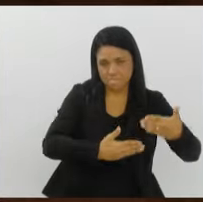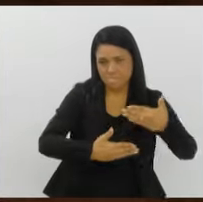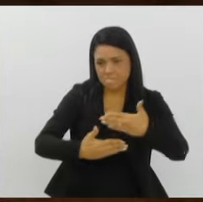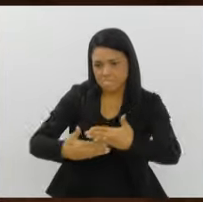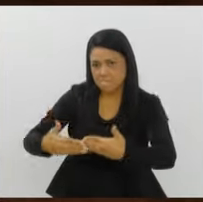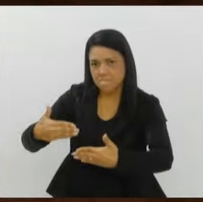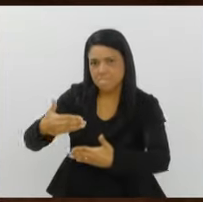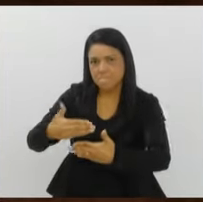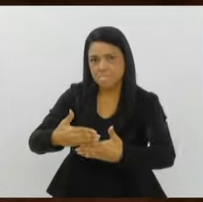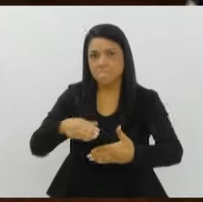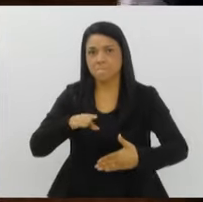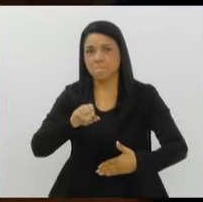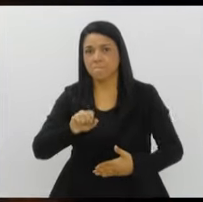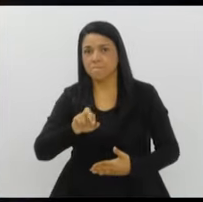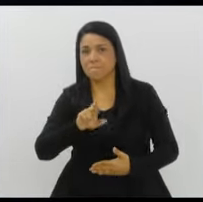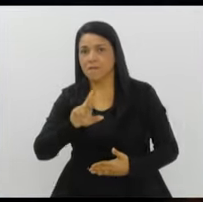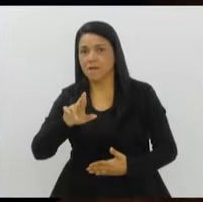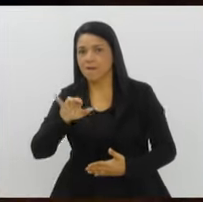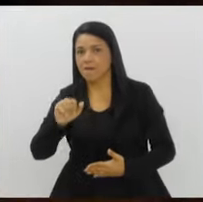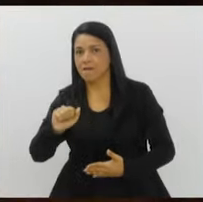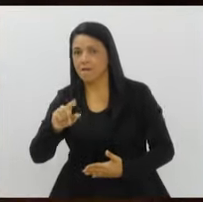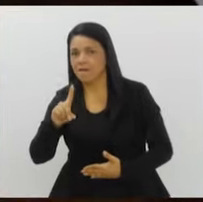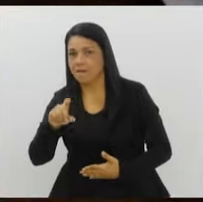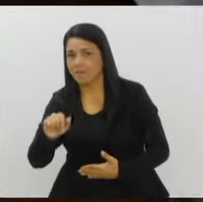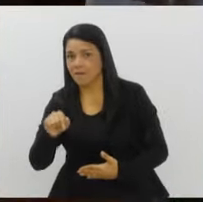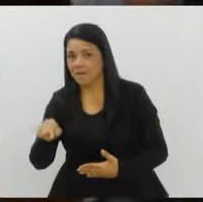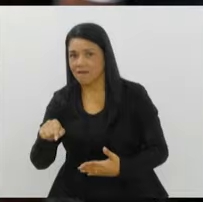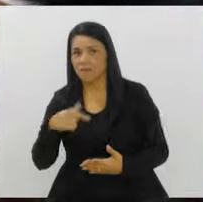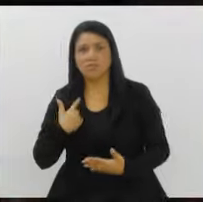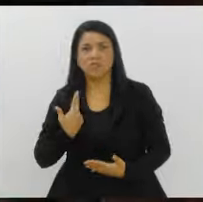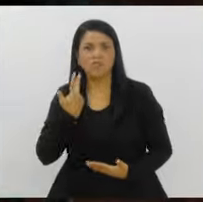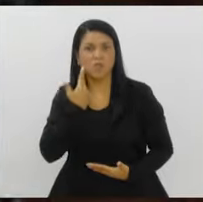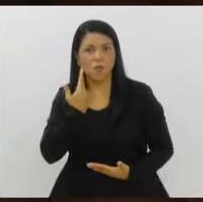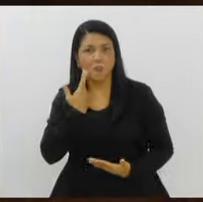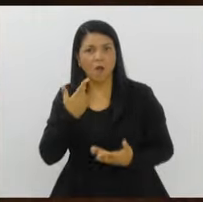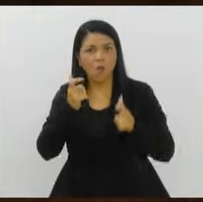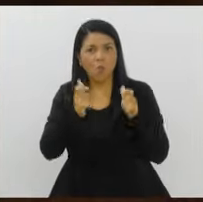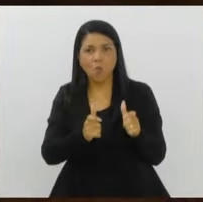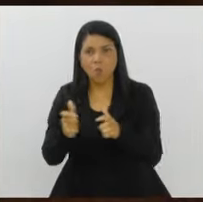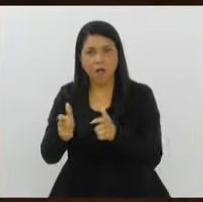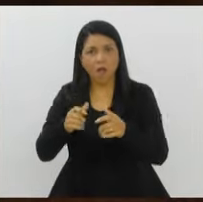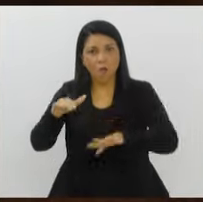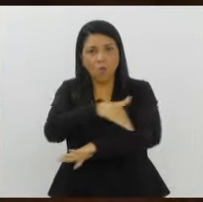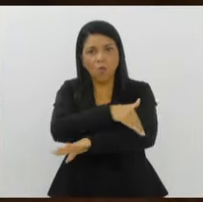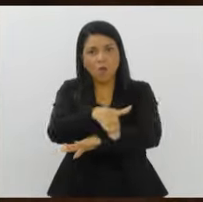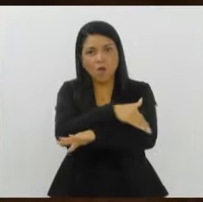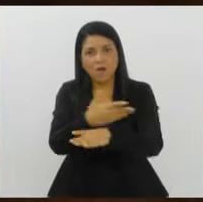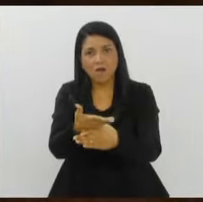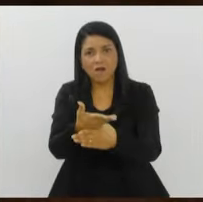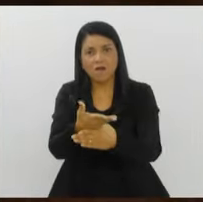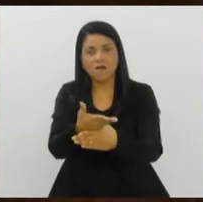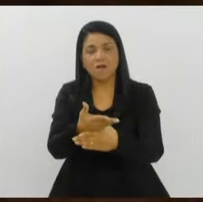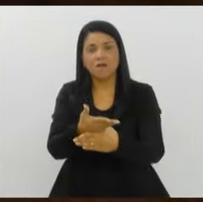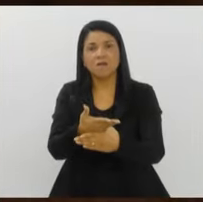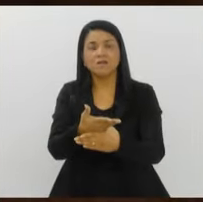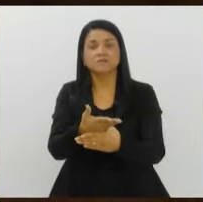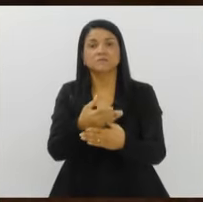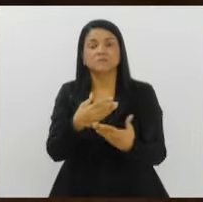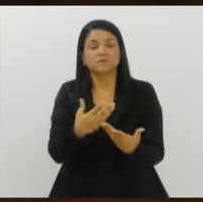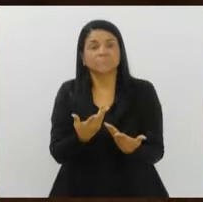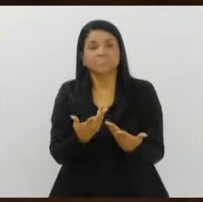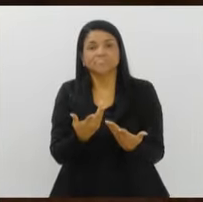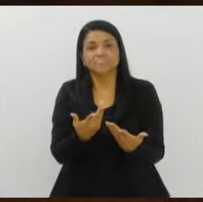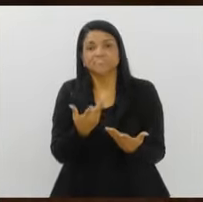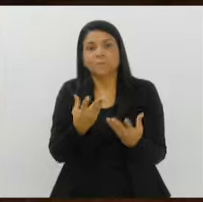Barricada hoje é uma coisa comum, em lugares que não existia, hoje existe cada vez mais, a depreciação do bem das